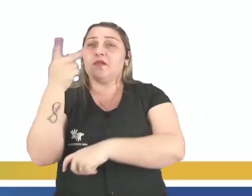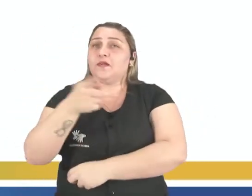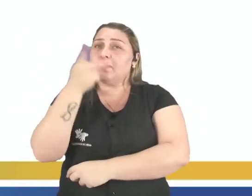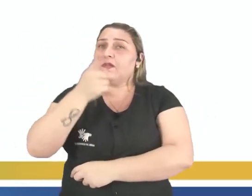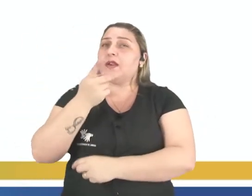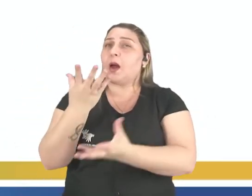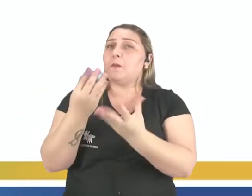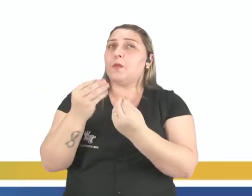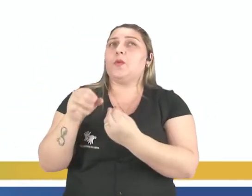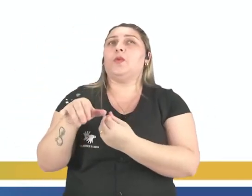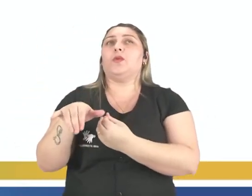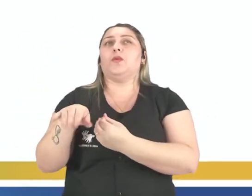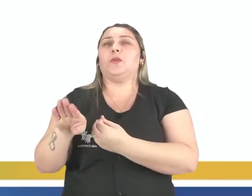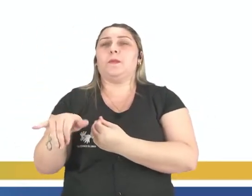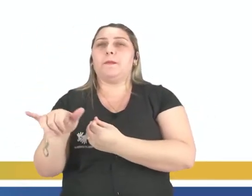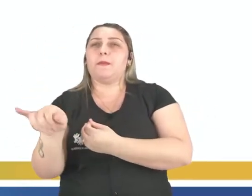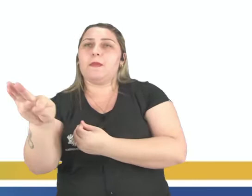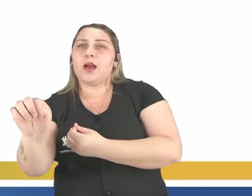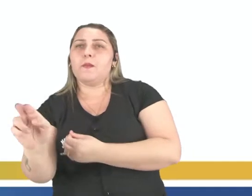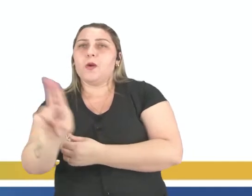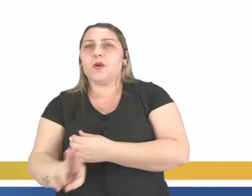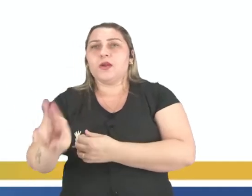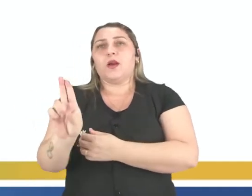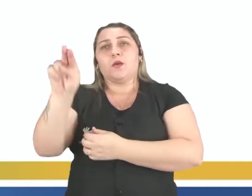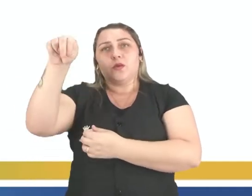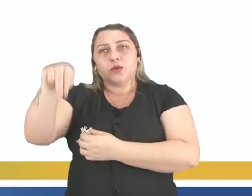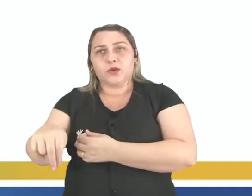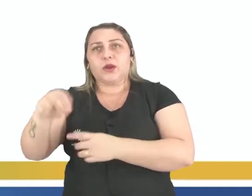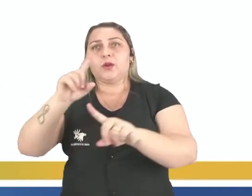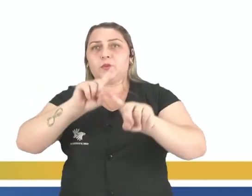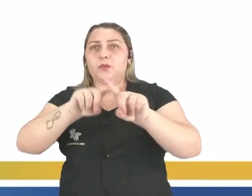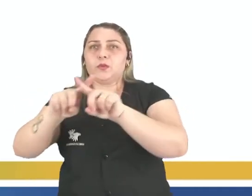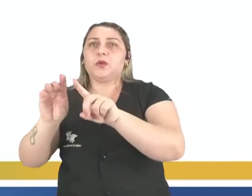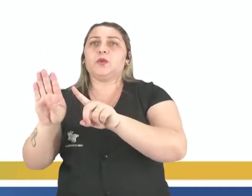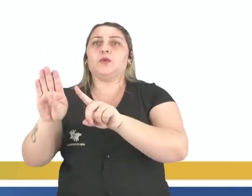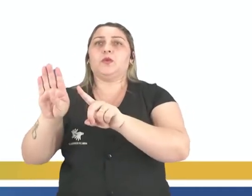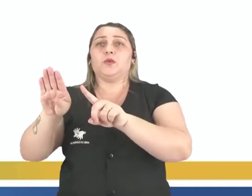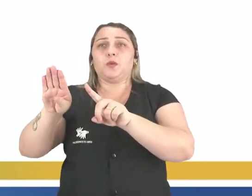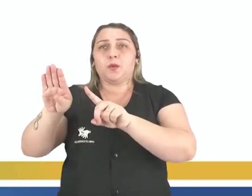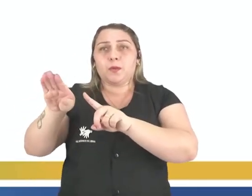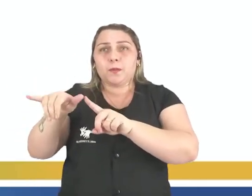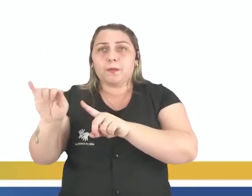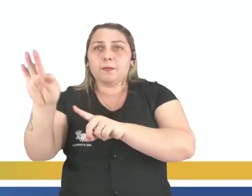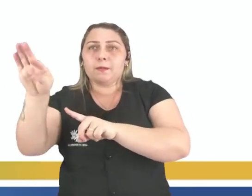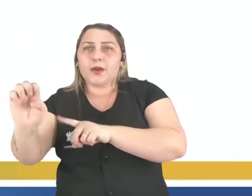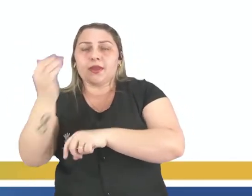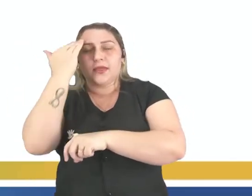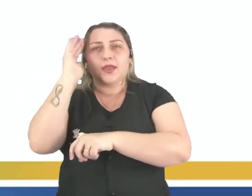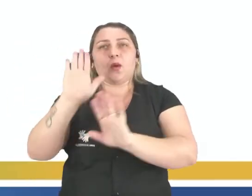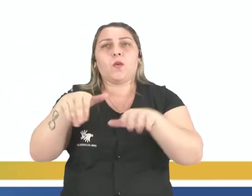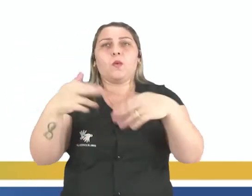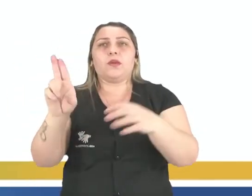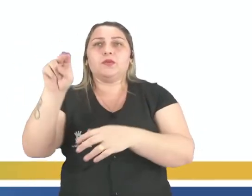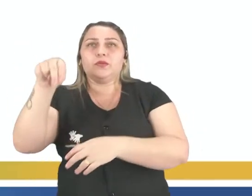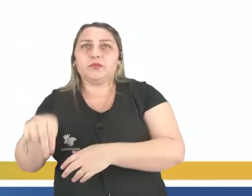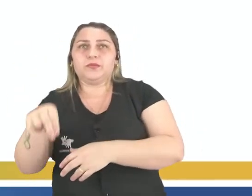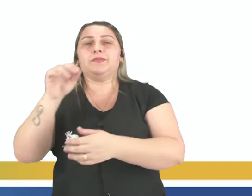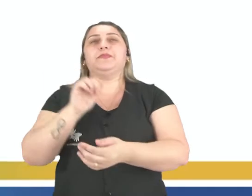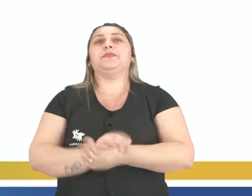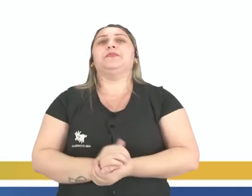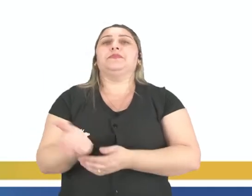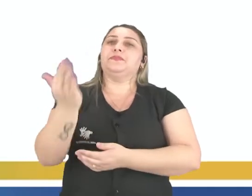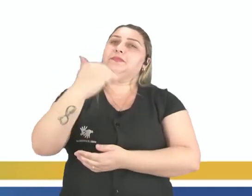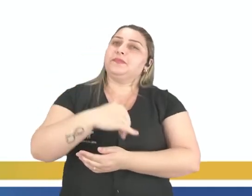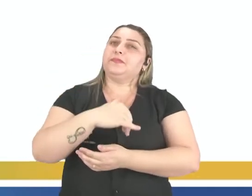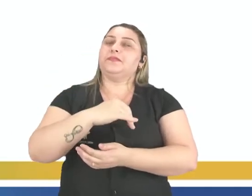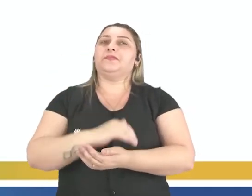falar muitos bytes, eu posso utilizar as unidades múltiplas do byte. Então, vamos entender quais são essas unidades. Então, vamos